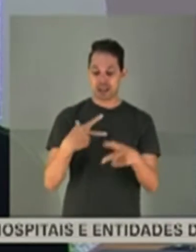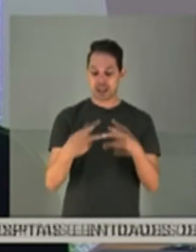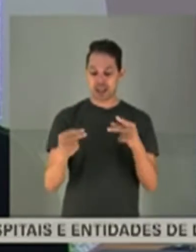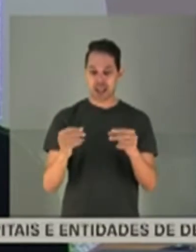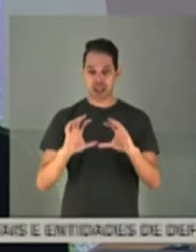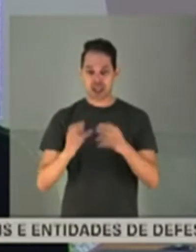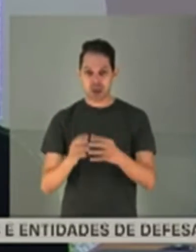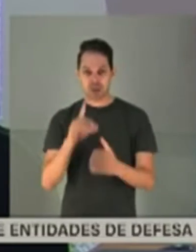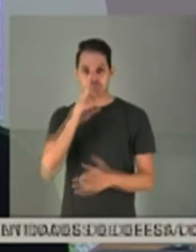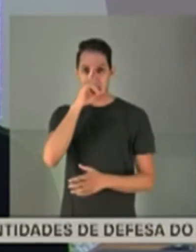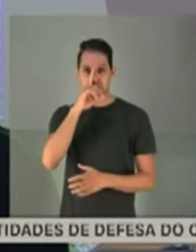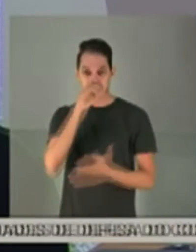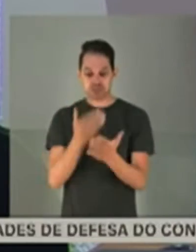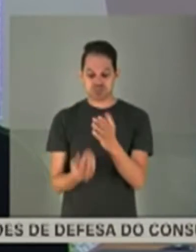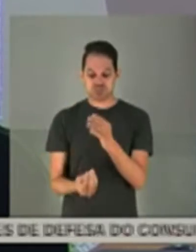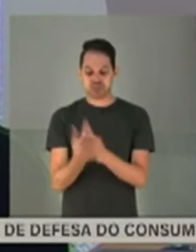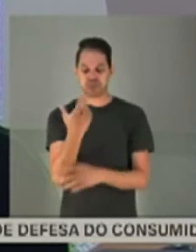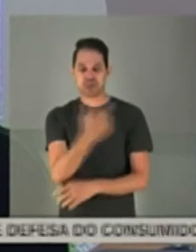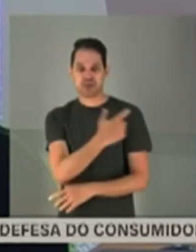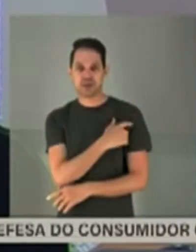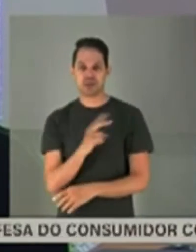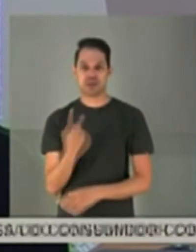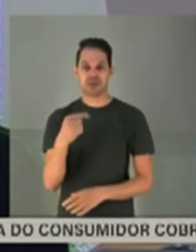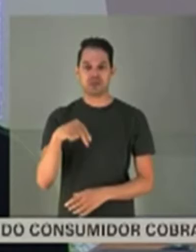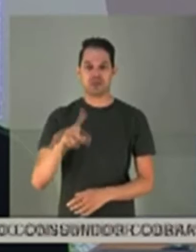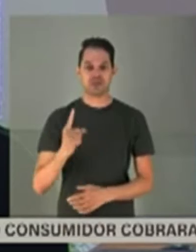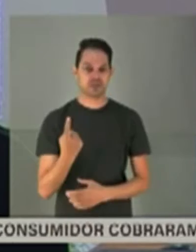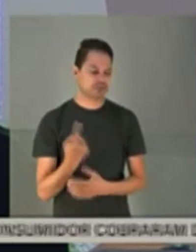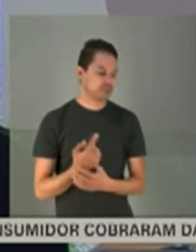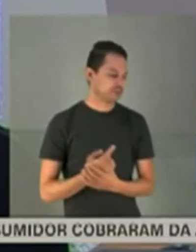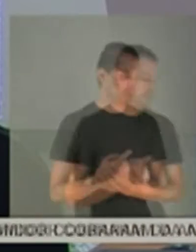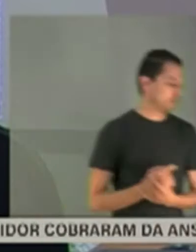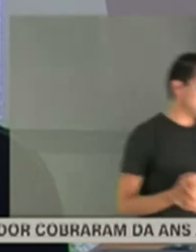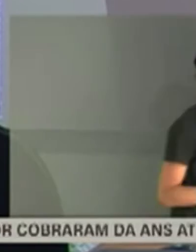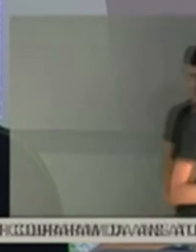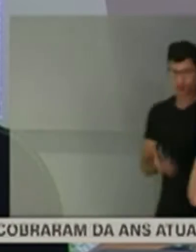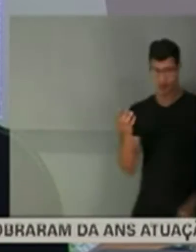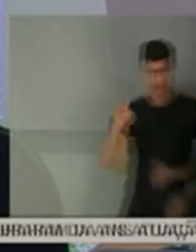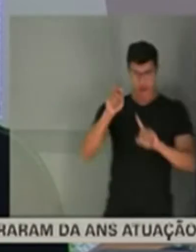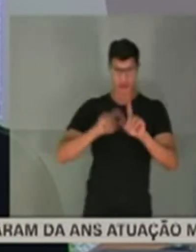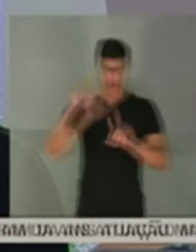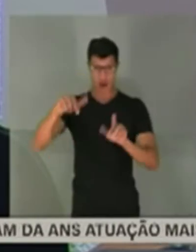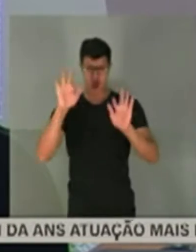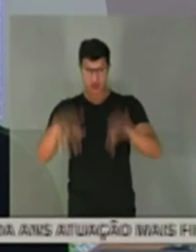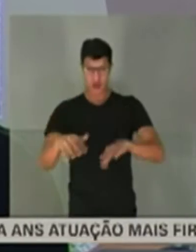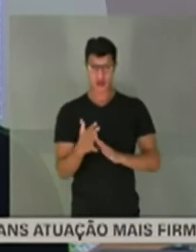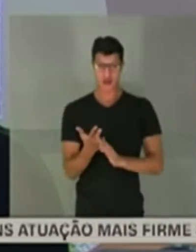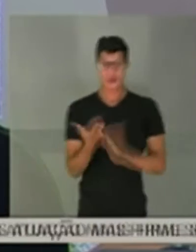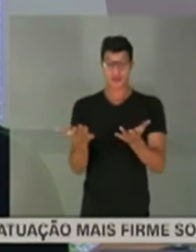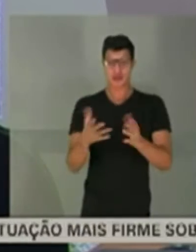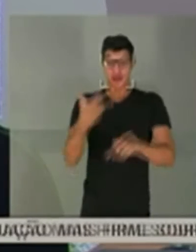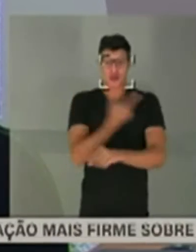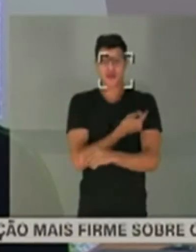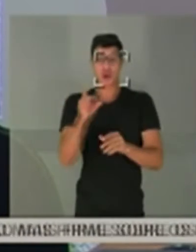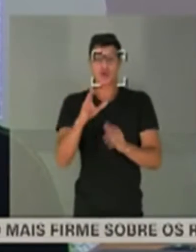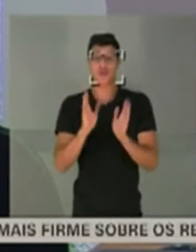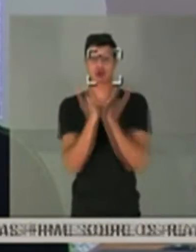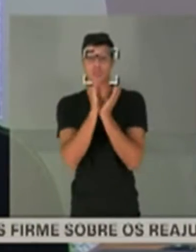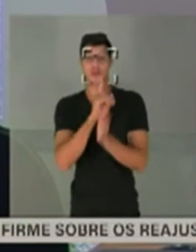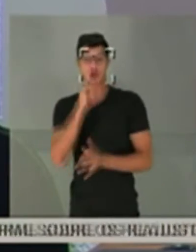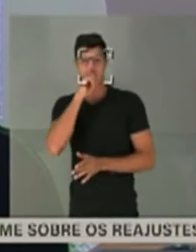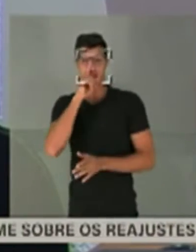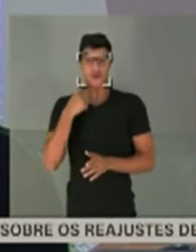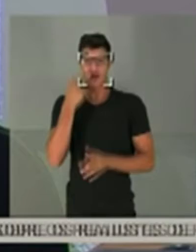quando surgiu a vacina do H1N1, que foi 6 meses depois que terminou a pandemia. E ele queria vacinar só o grupo de risco, eu dizia que tinha que vacinar todo